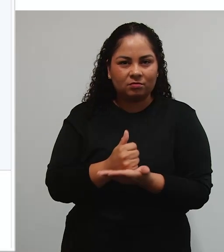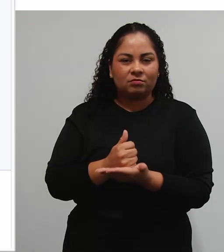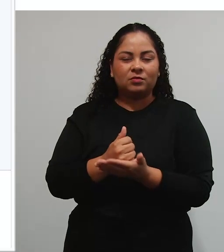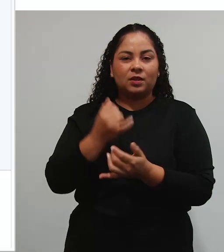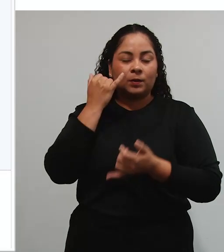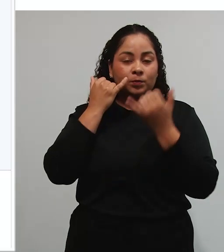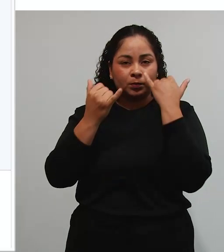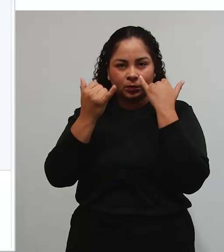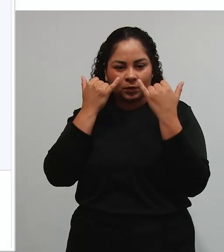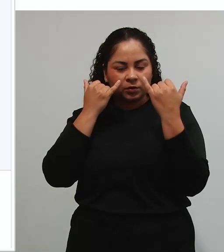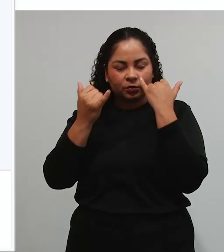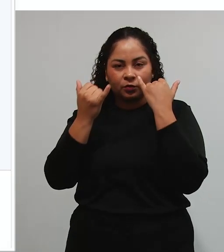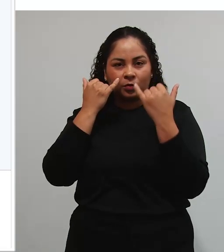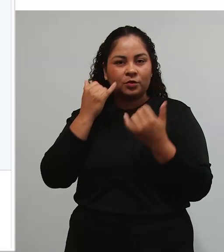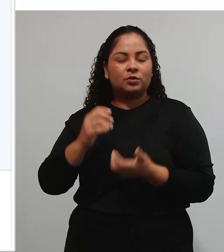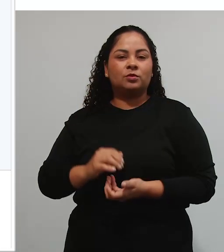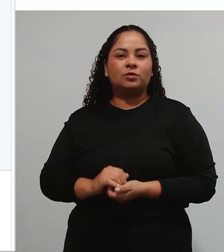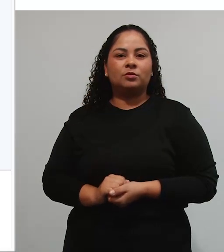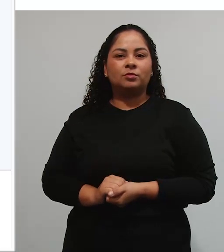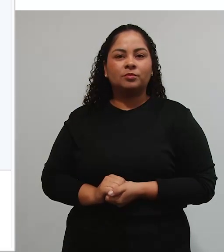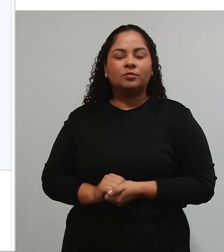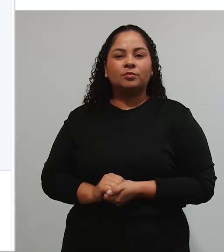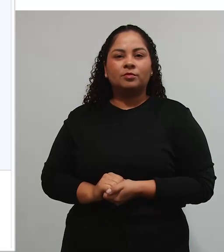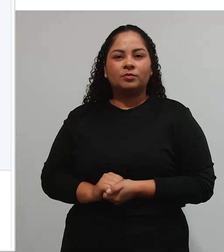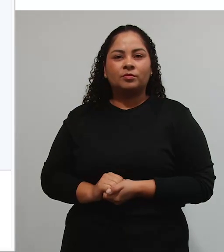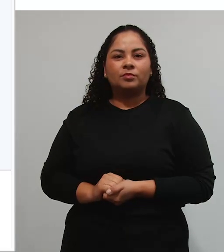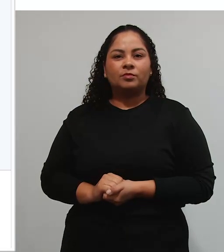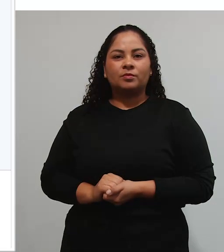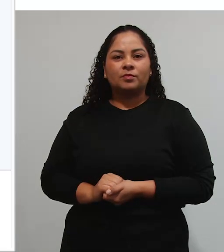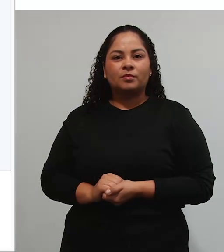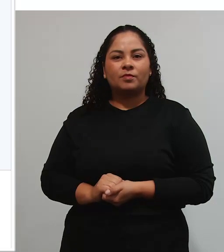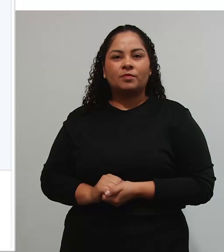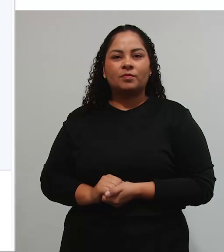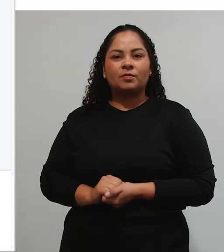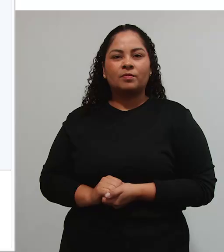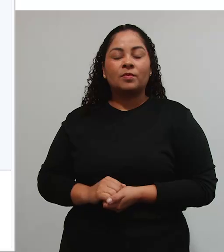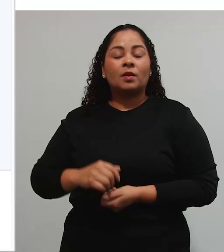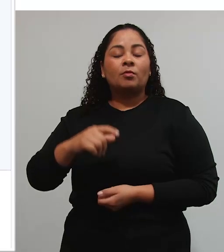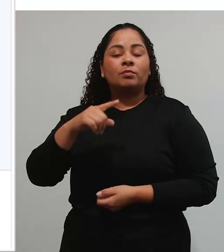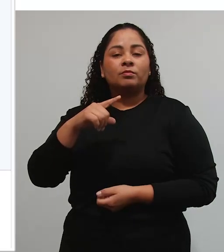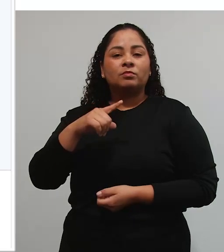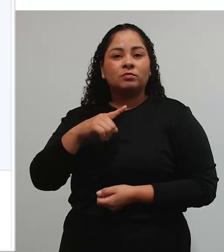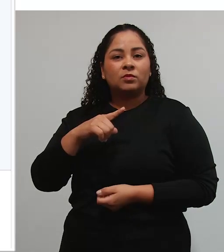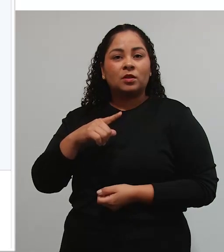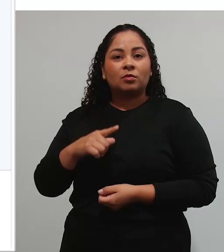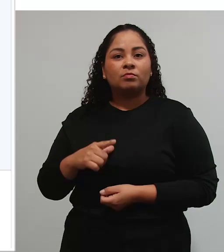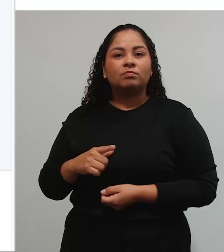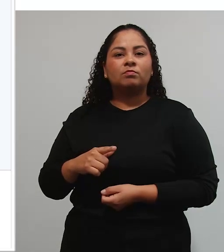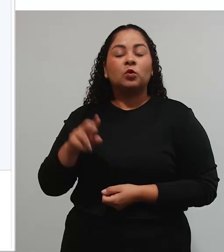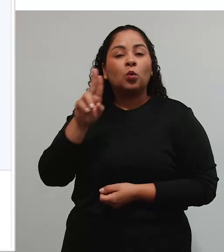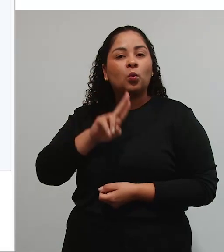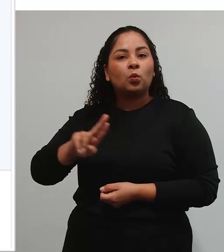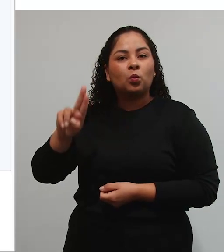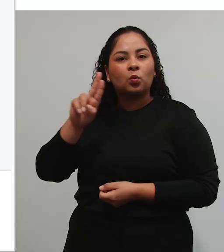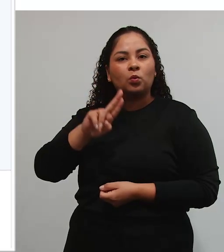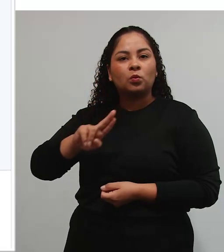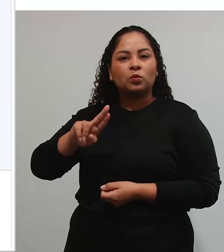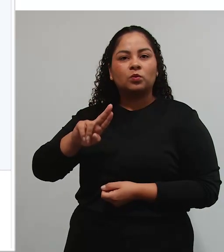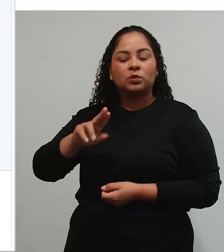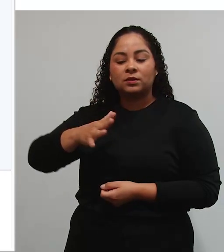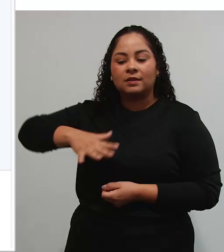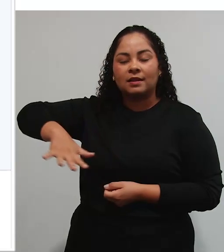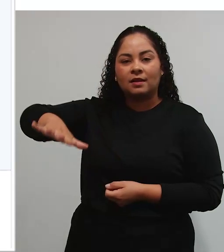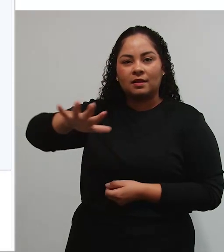Então, a entrevista é uma técnica de coleta de dados rica e bastante utilizada em pesquisas na área